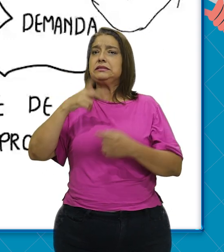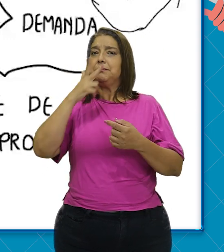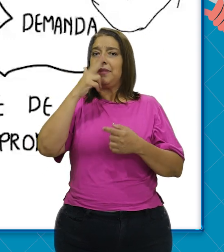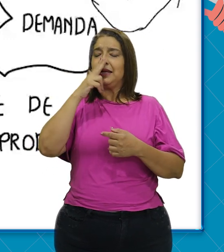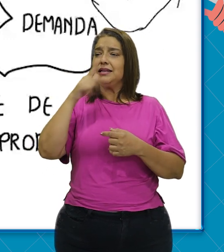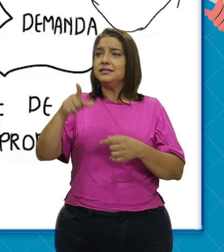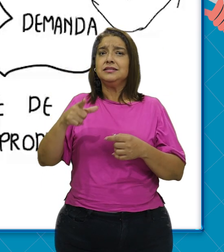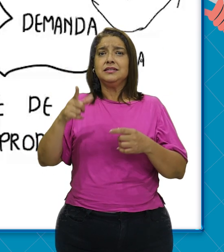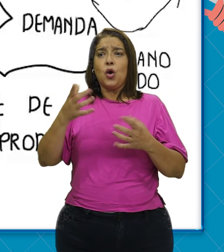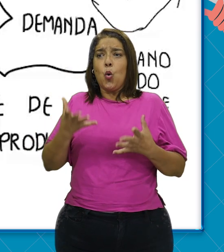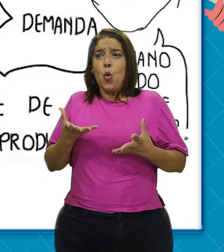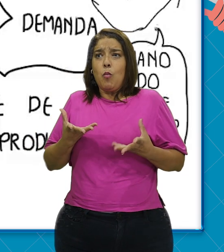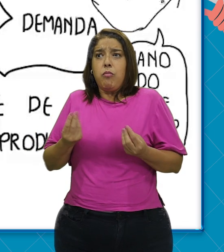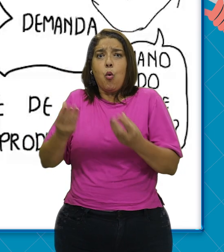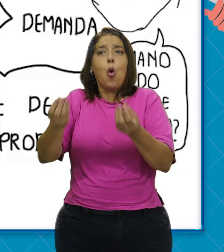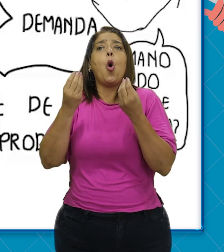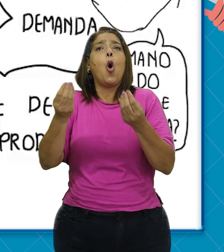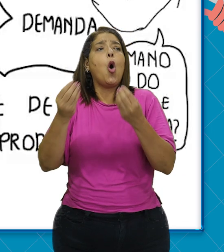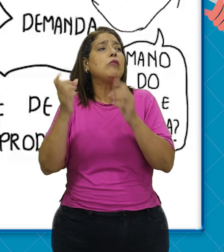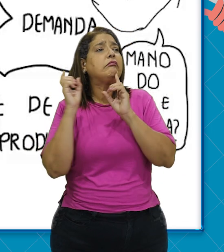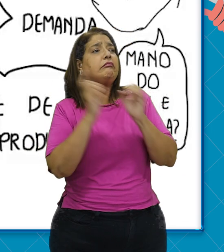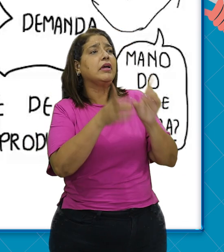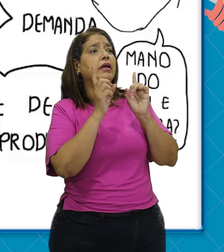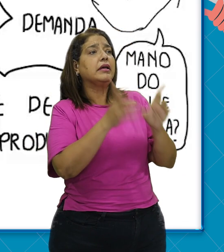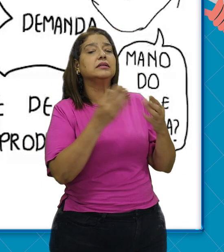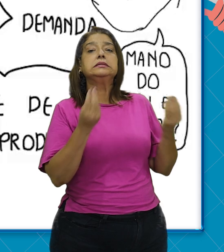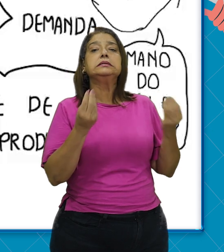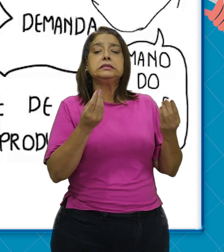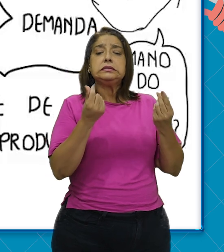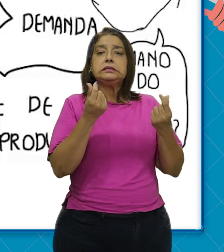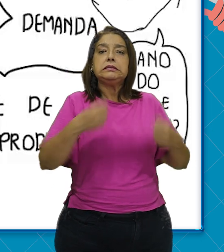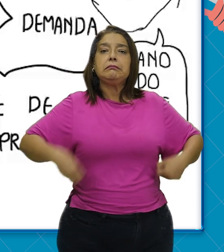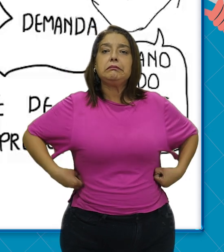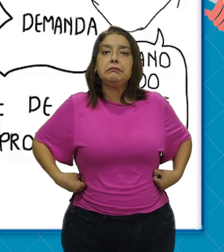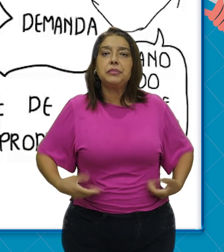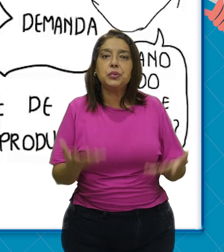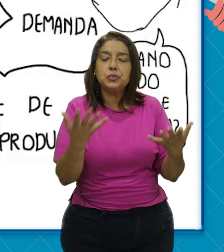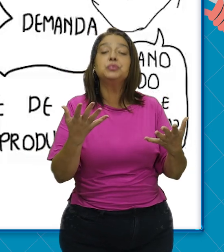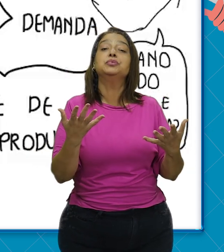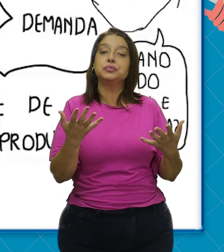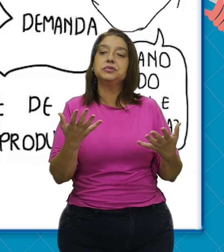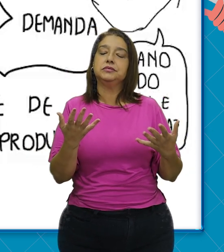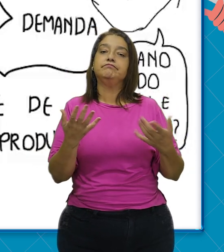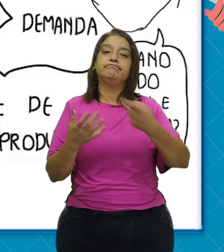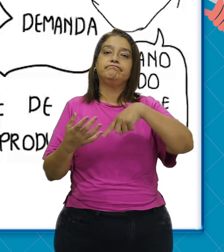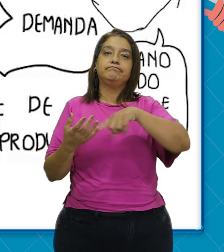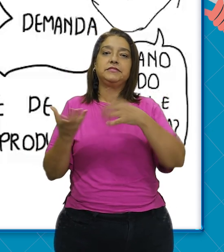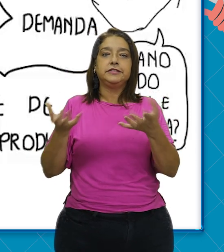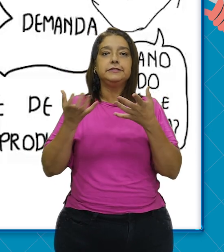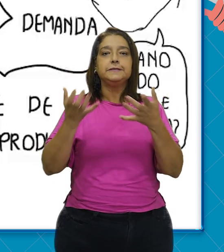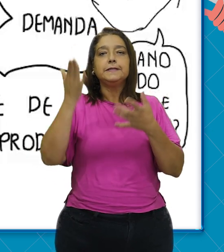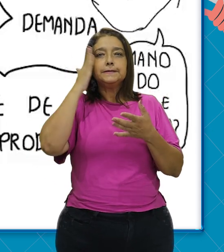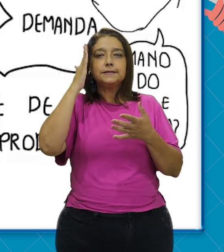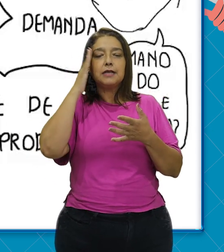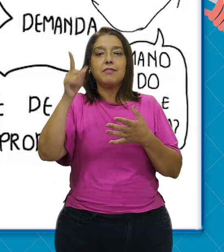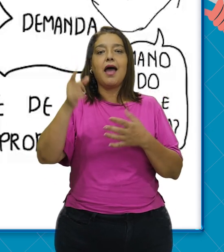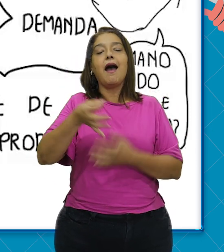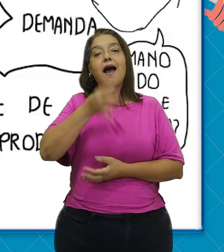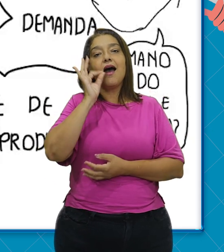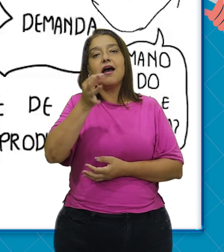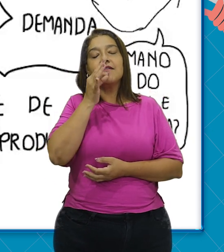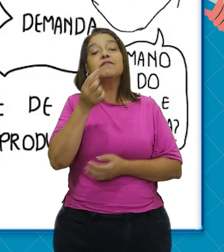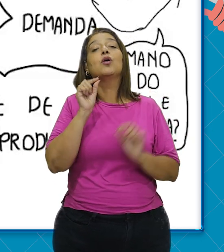superprodução. Para conter o prejuízo que os fazendeiros estavam sentindo no bolso, com a redução dos preços das safras no exterior,